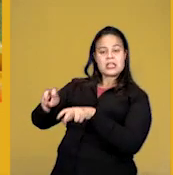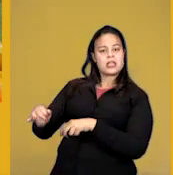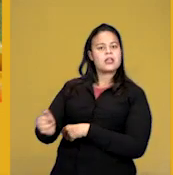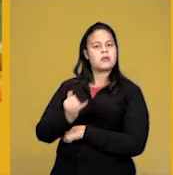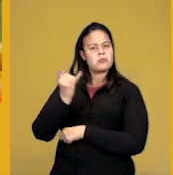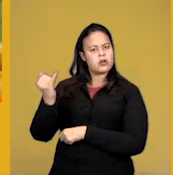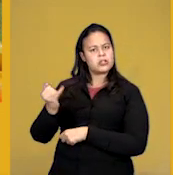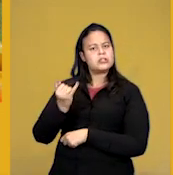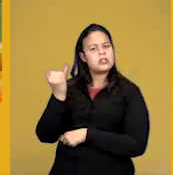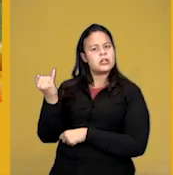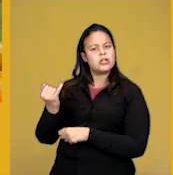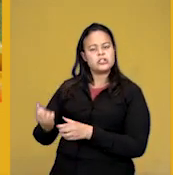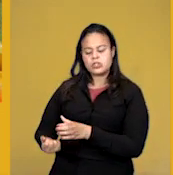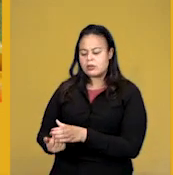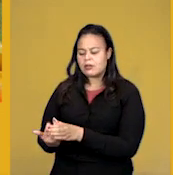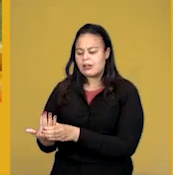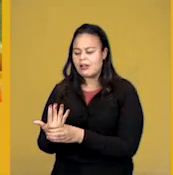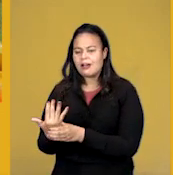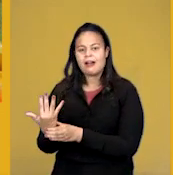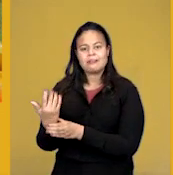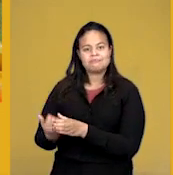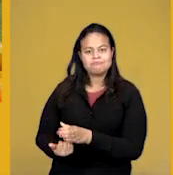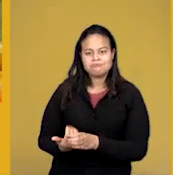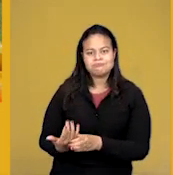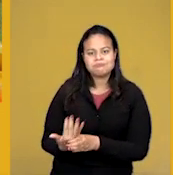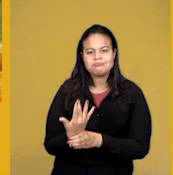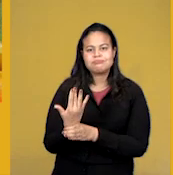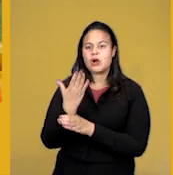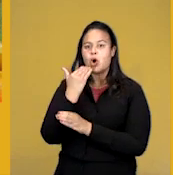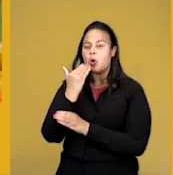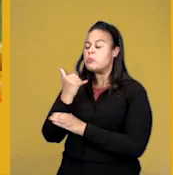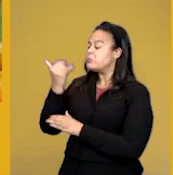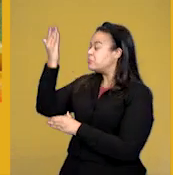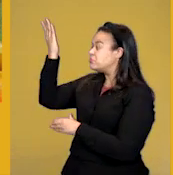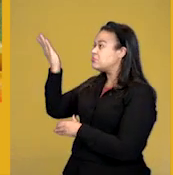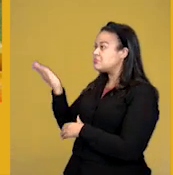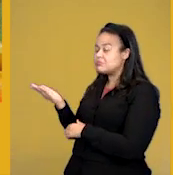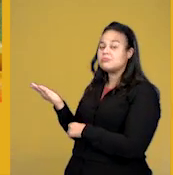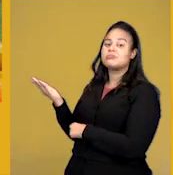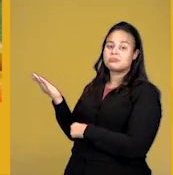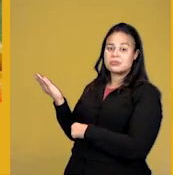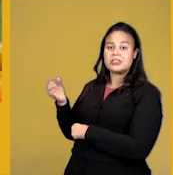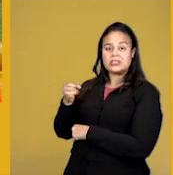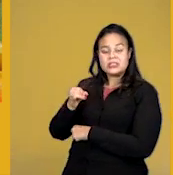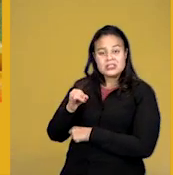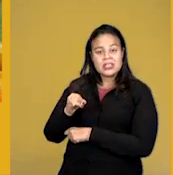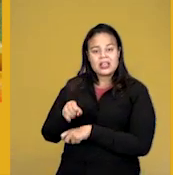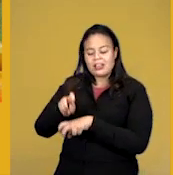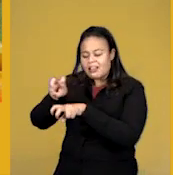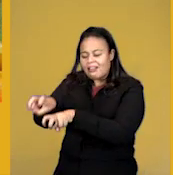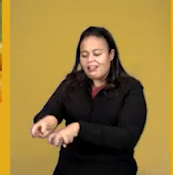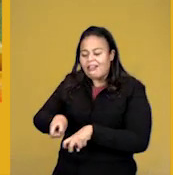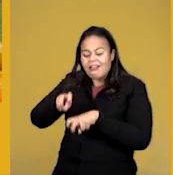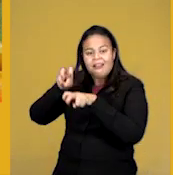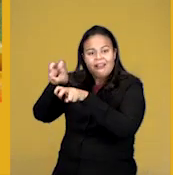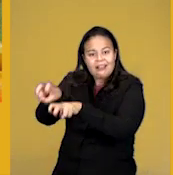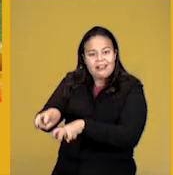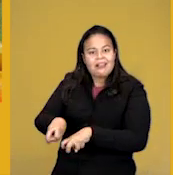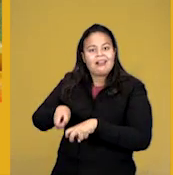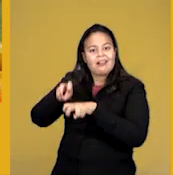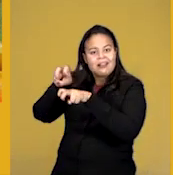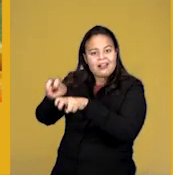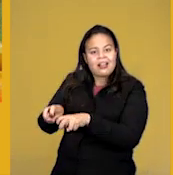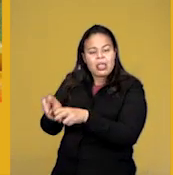os nossos alimentos. Porém, se a gente pratica, né, a agricultura de modo a causar